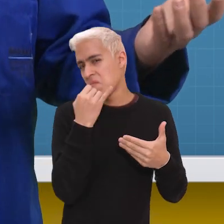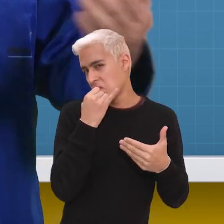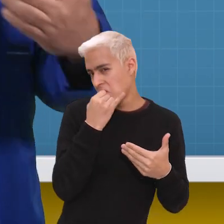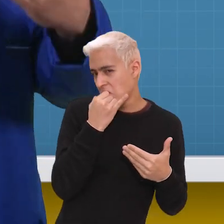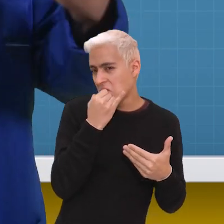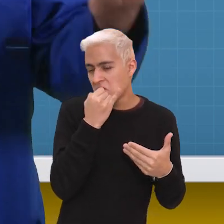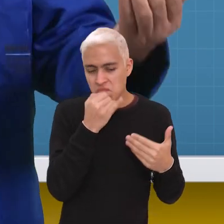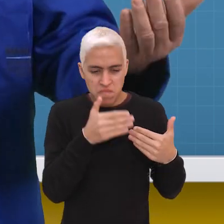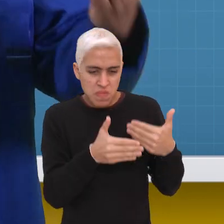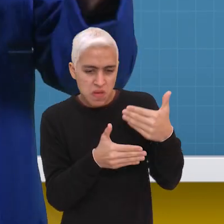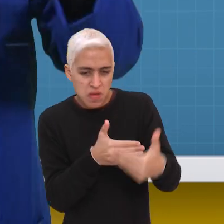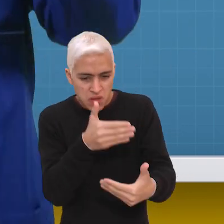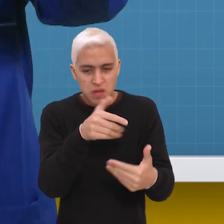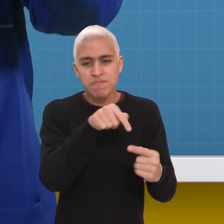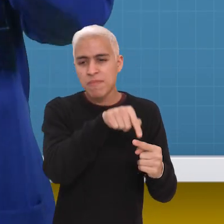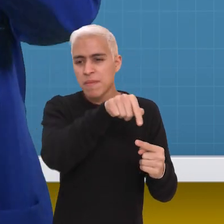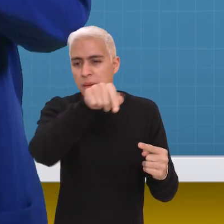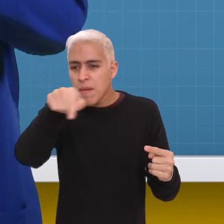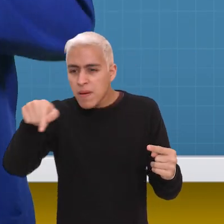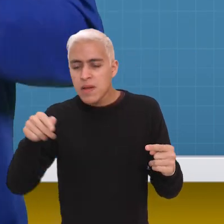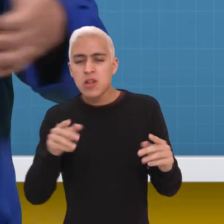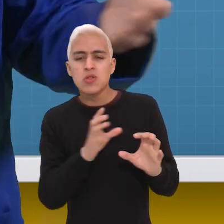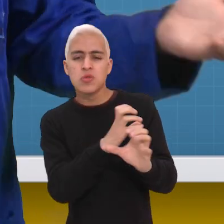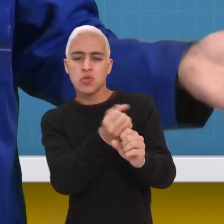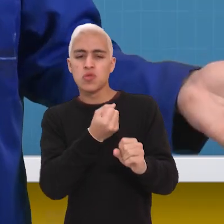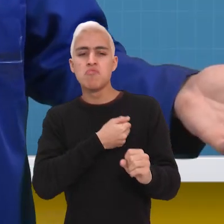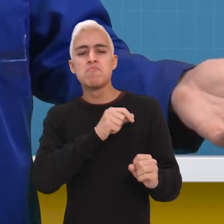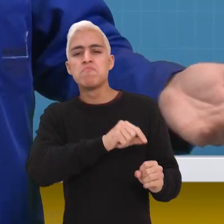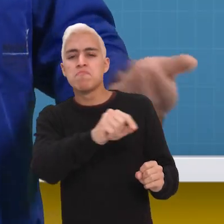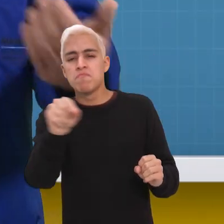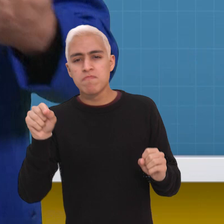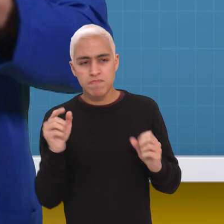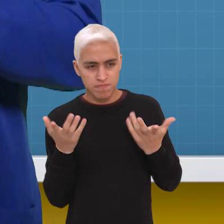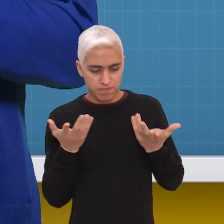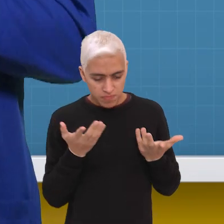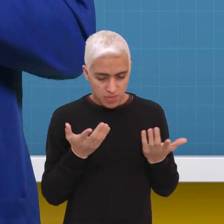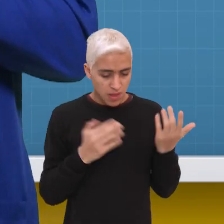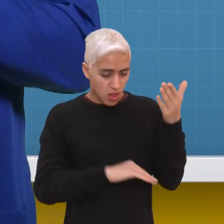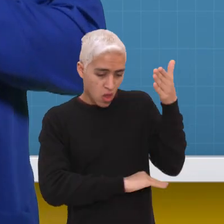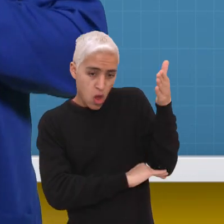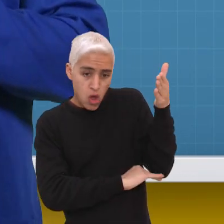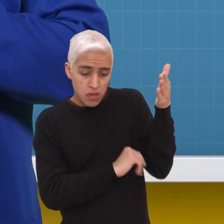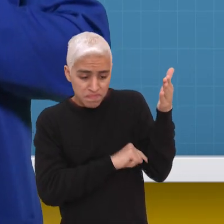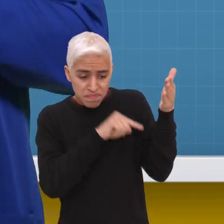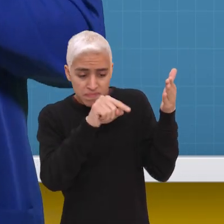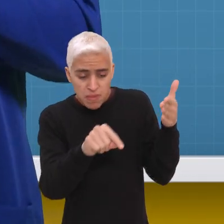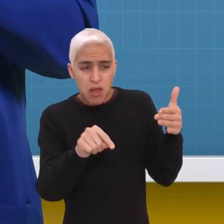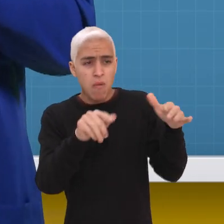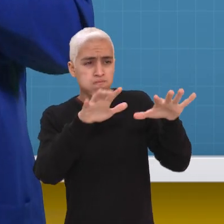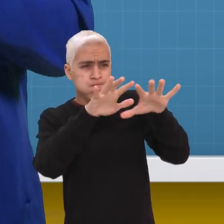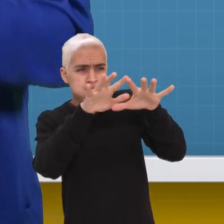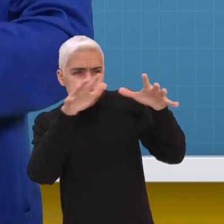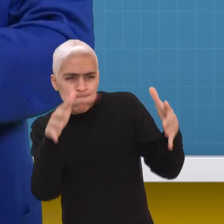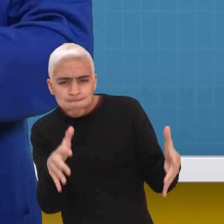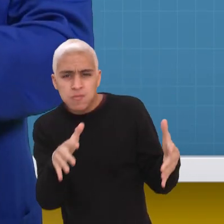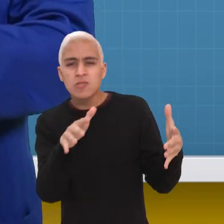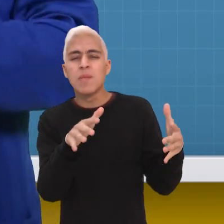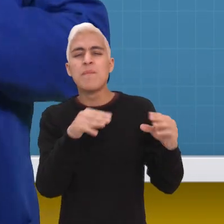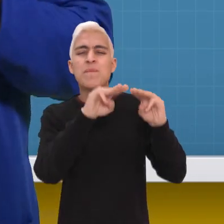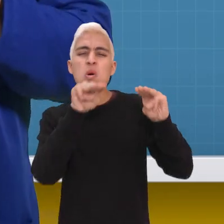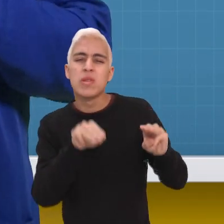sido assim, o número de locais visitados vai ser o mesmo. Então, saí do hotel e fui para o Museu